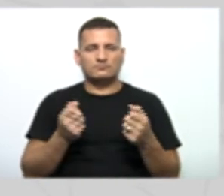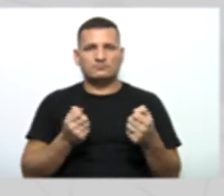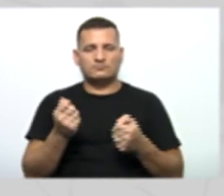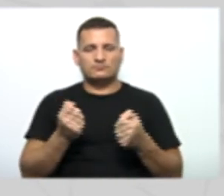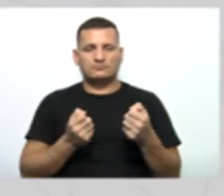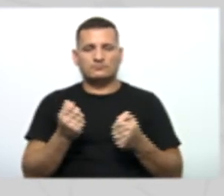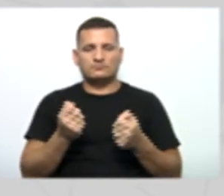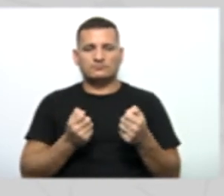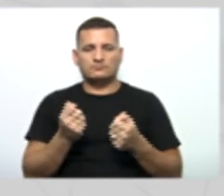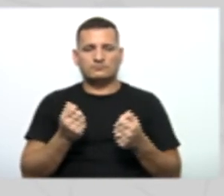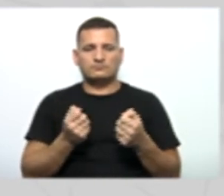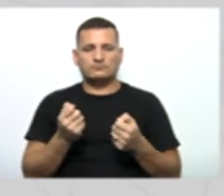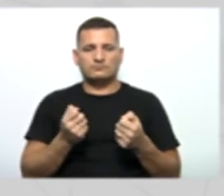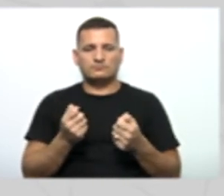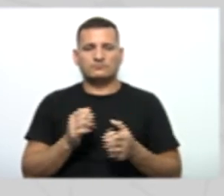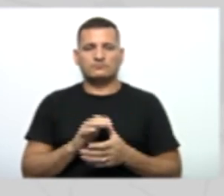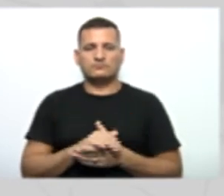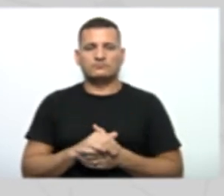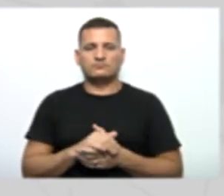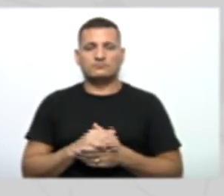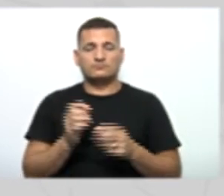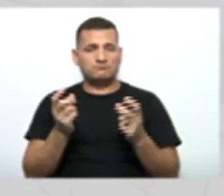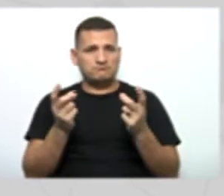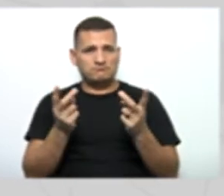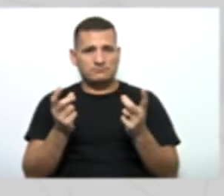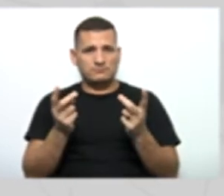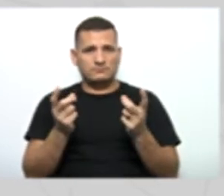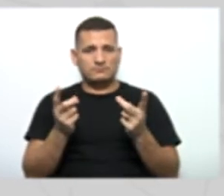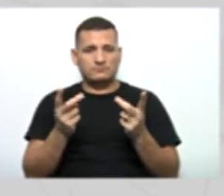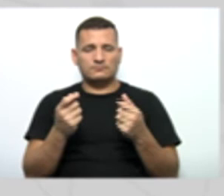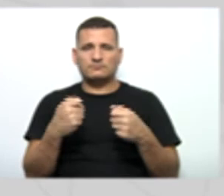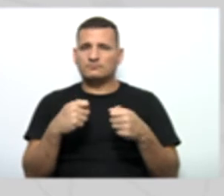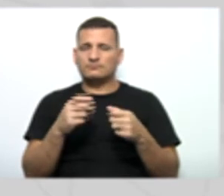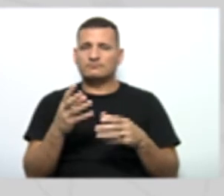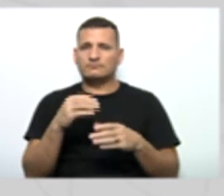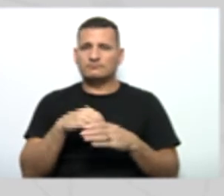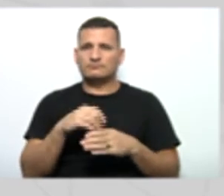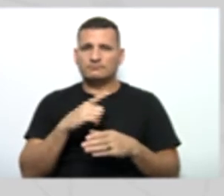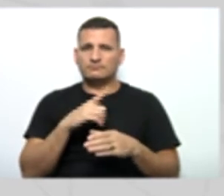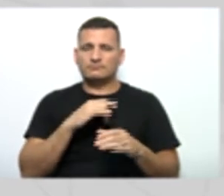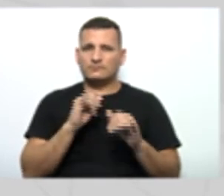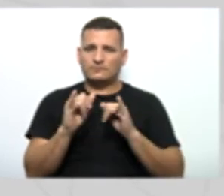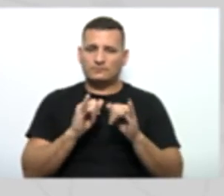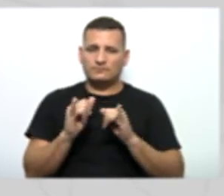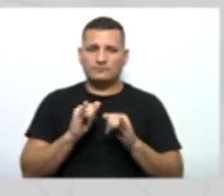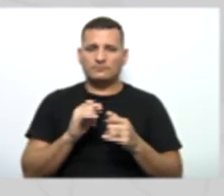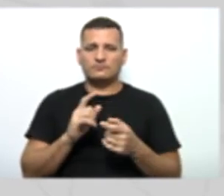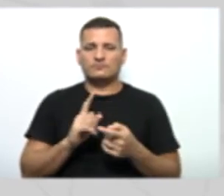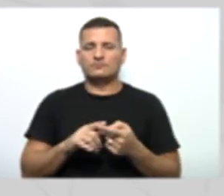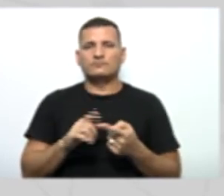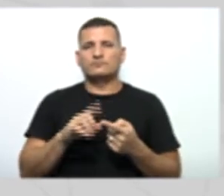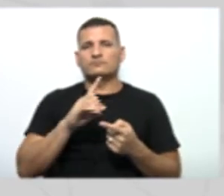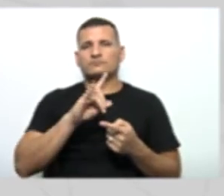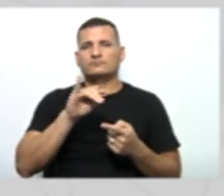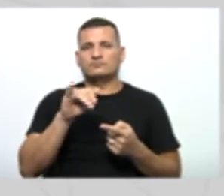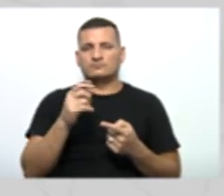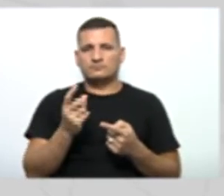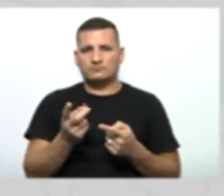Sobre a venda, são necessárias as seguintes informações: data da